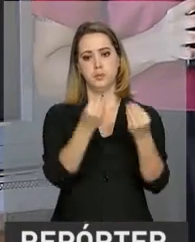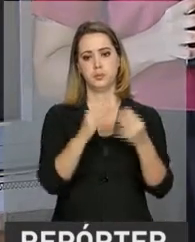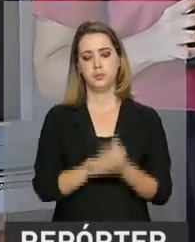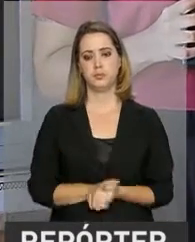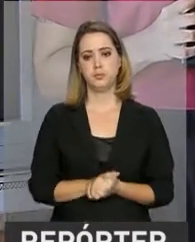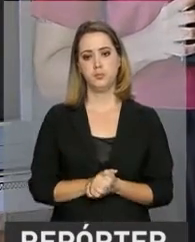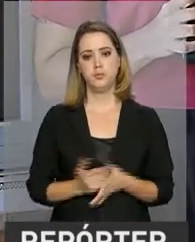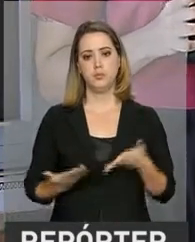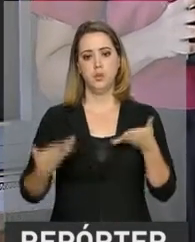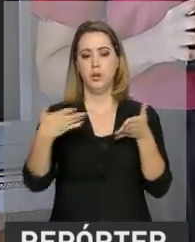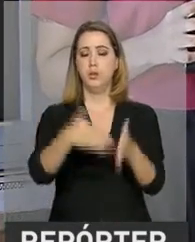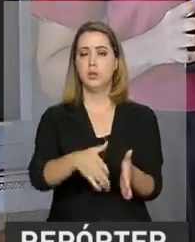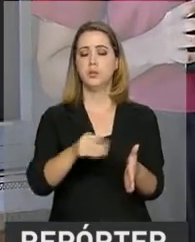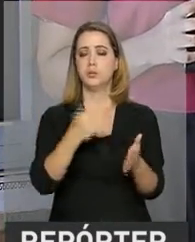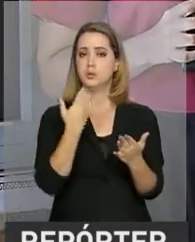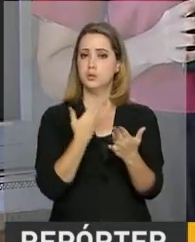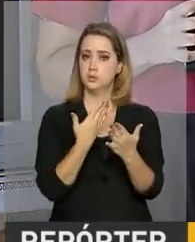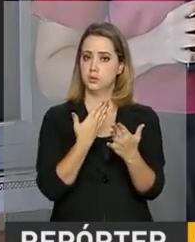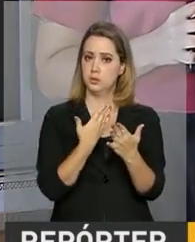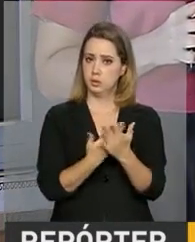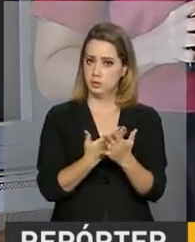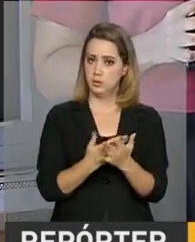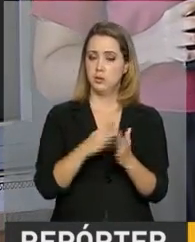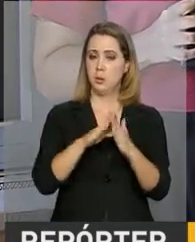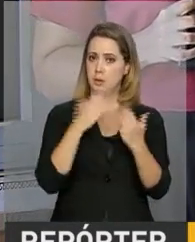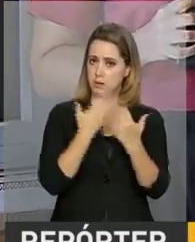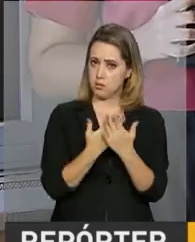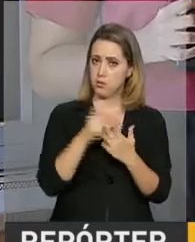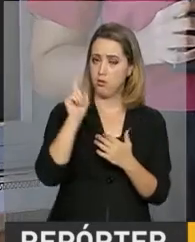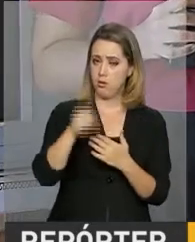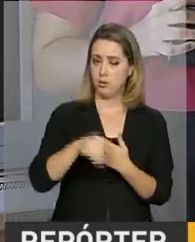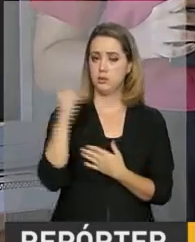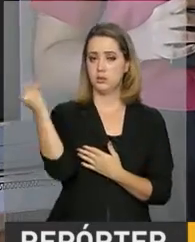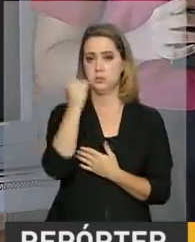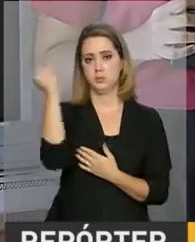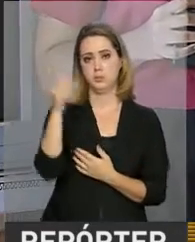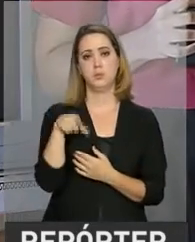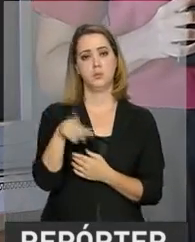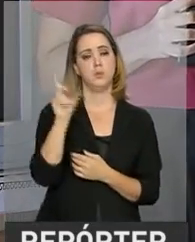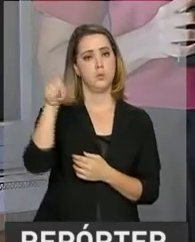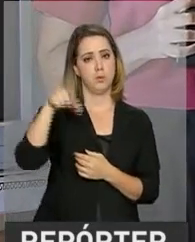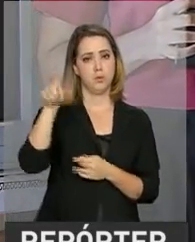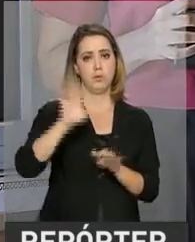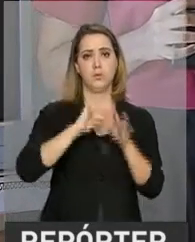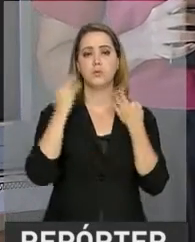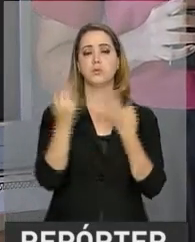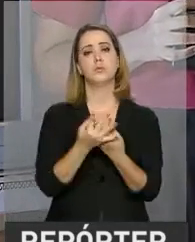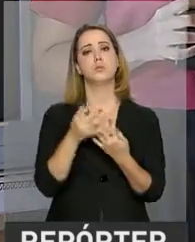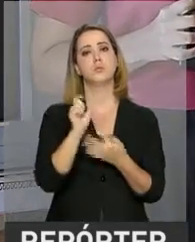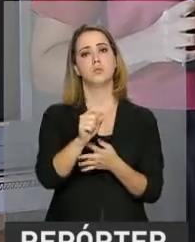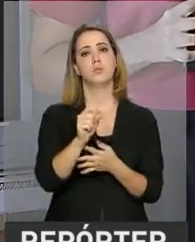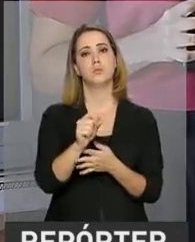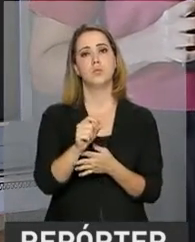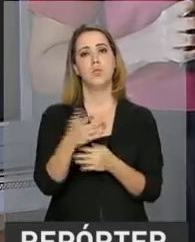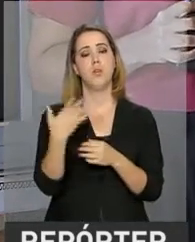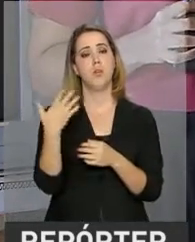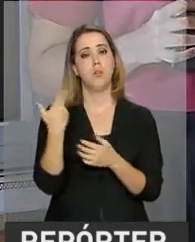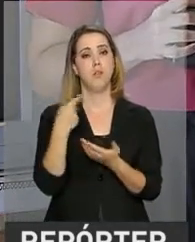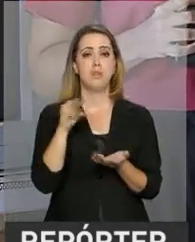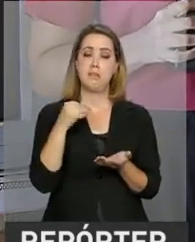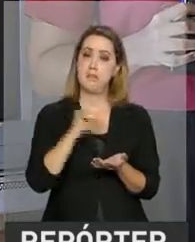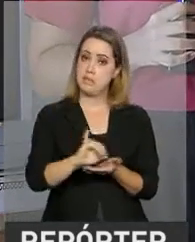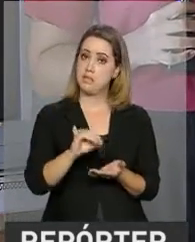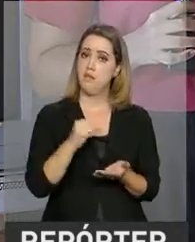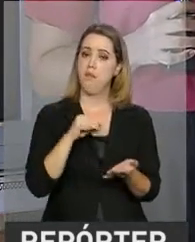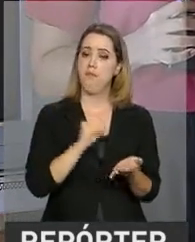a escola é uma das condições fundamentais para que a família do estudante continue recebendo o Bolsa Família. A baixa frequência